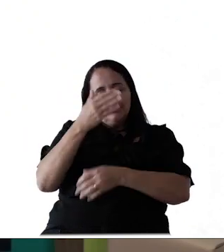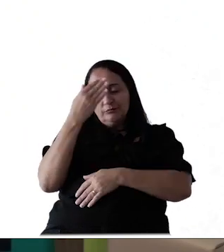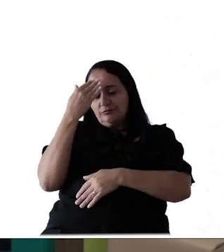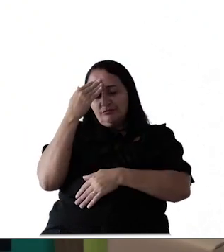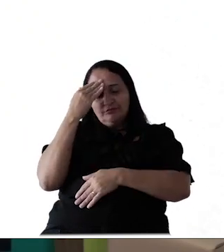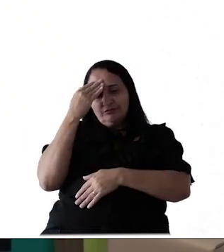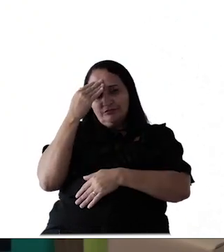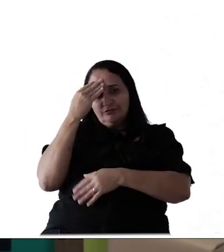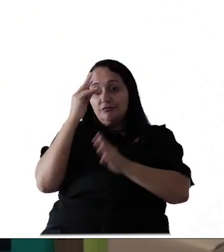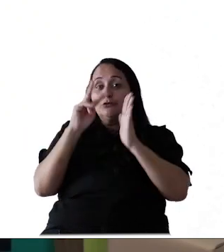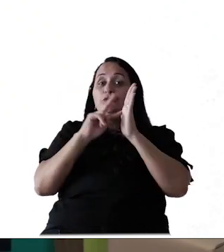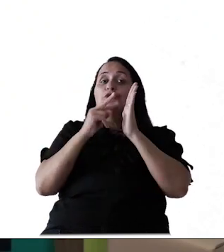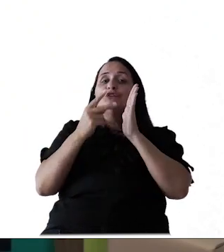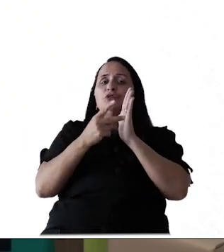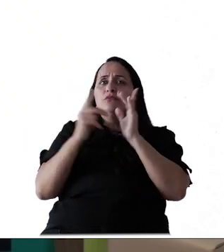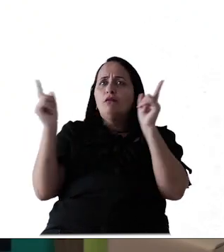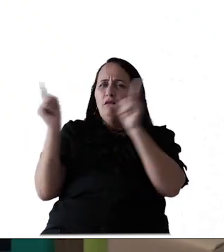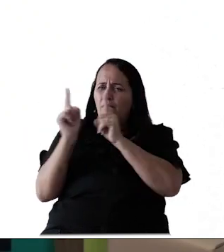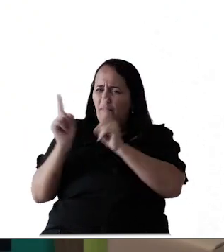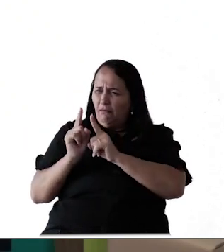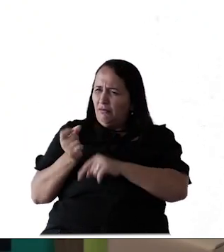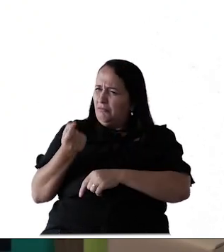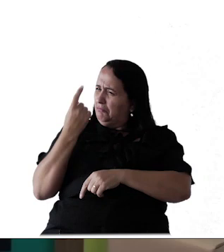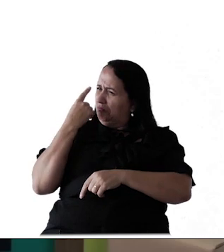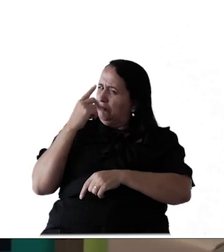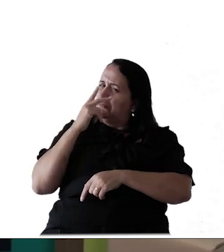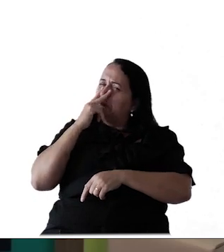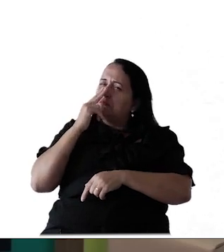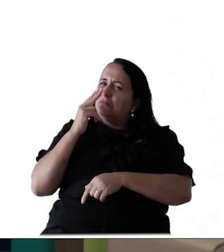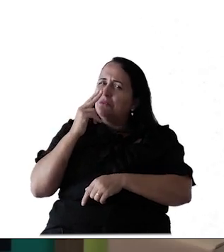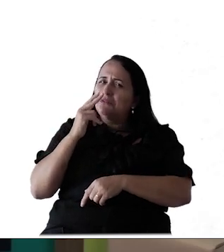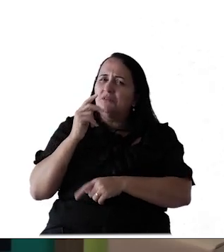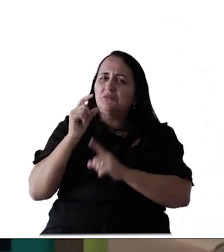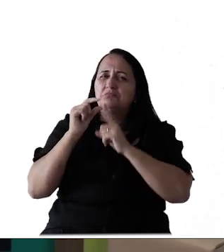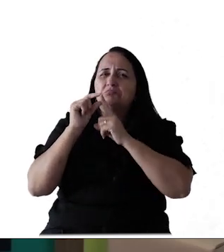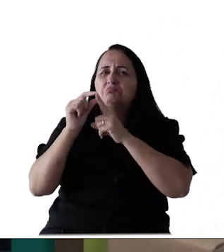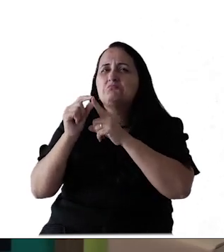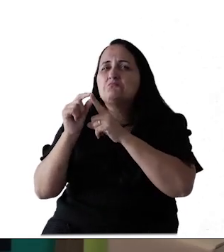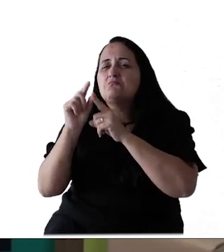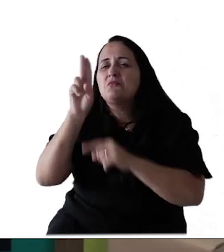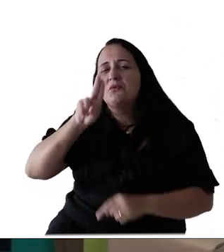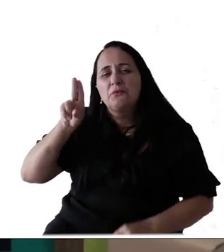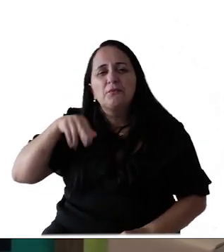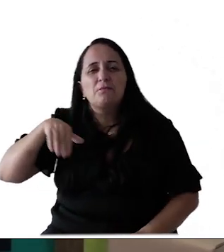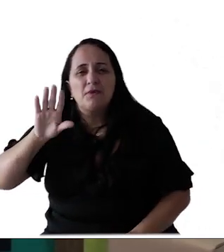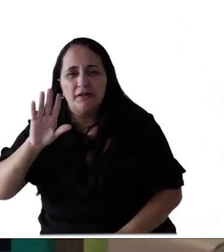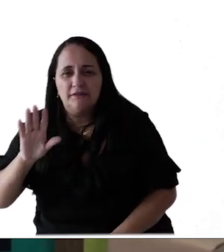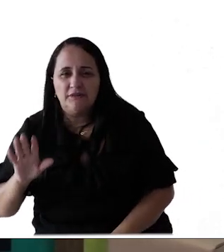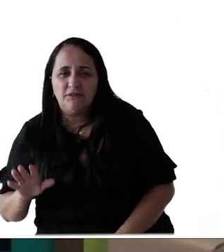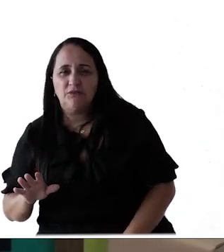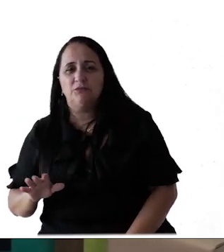bem, ponto de ônibus. E o último, mais